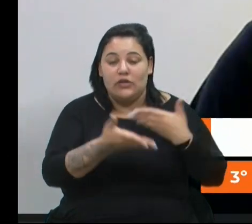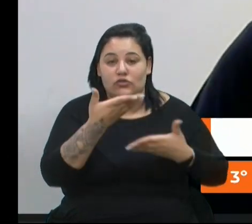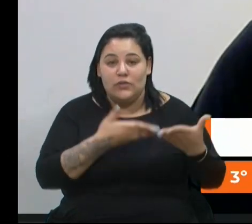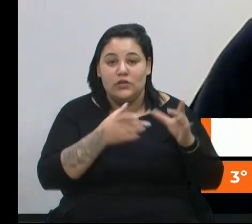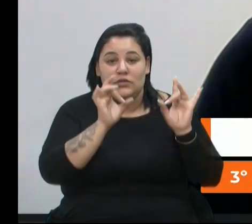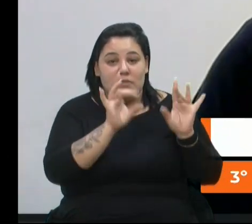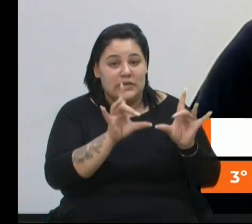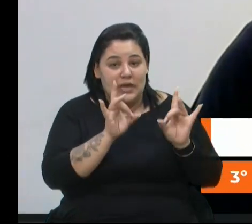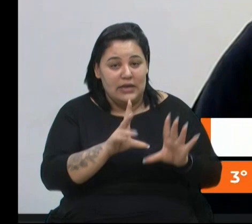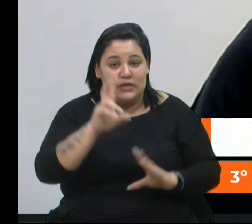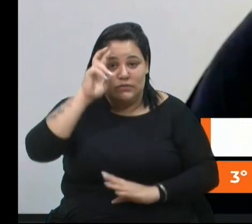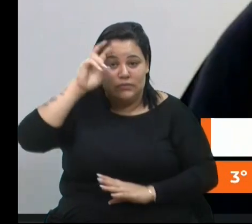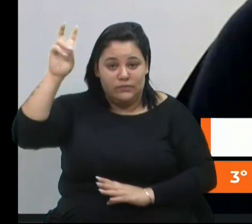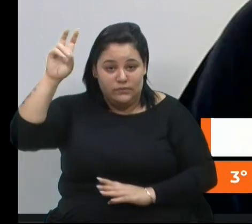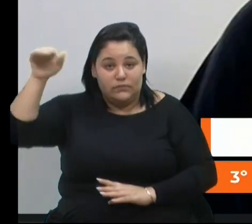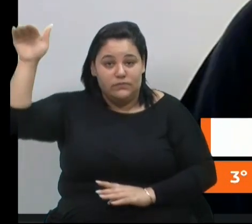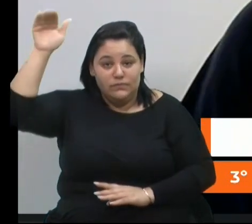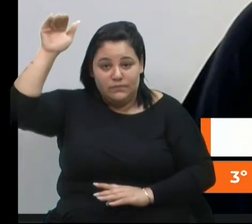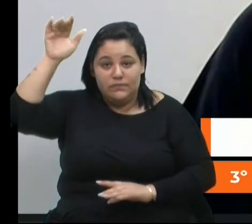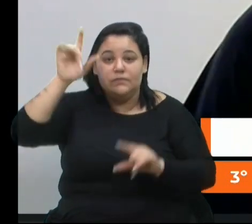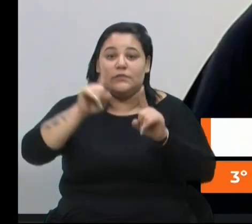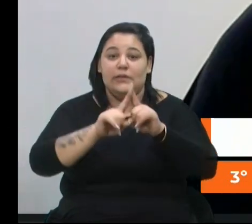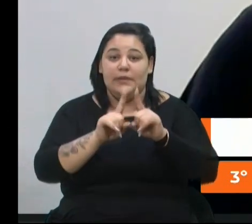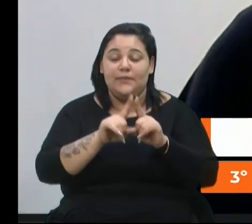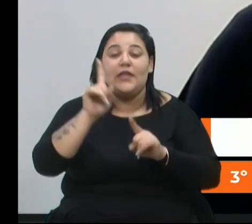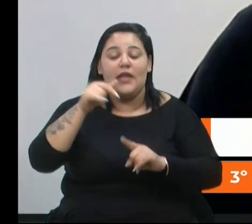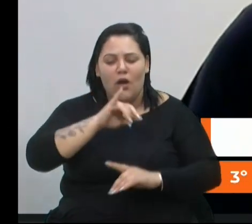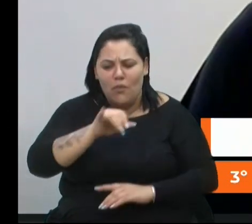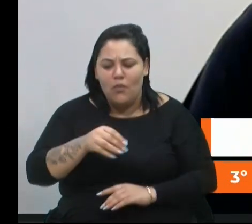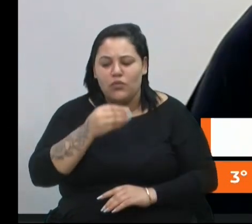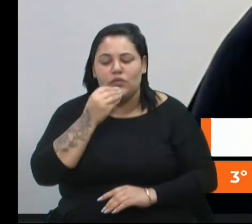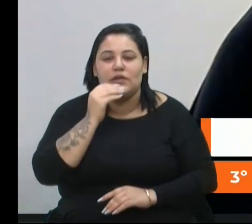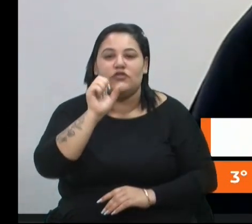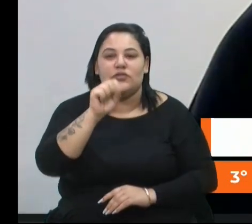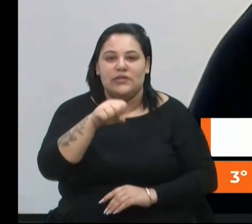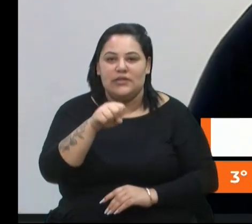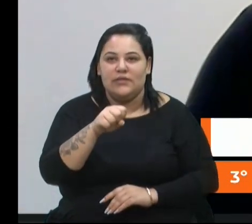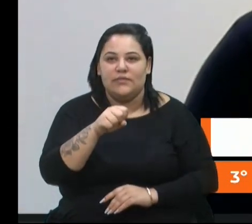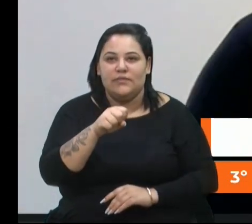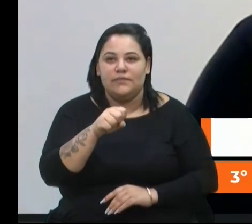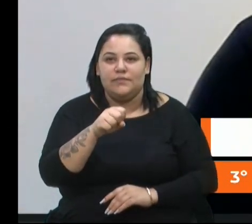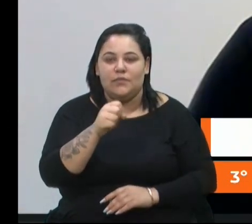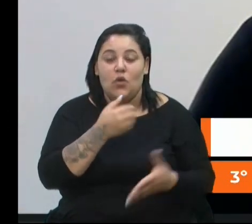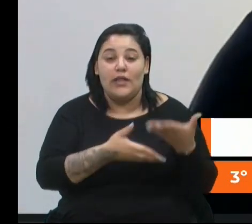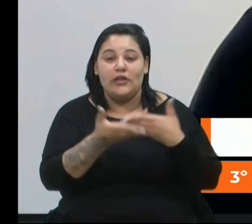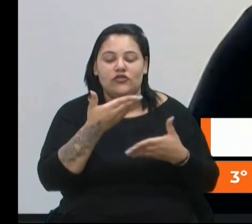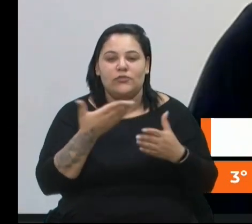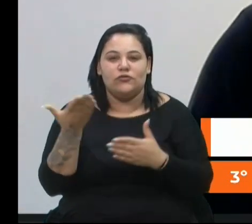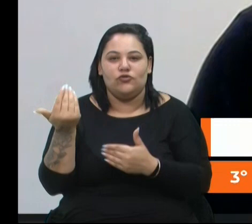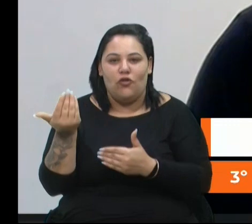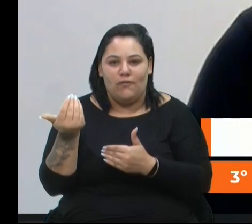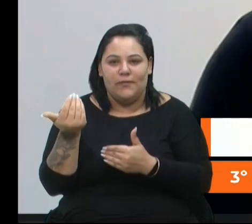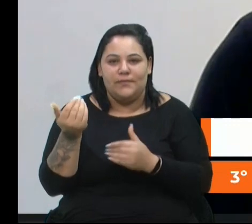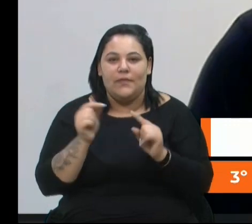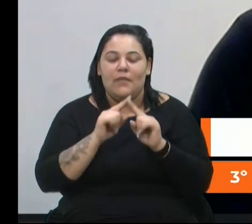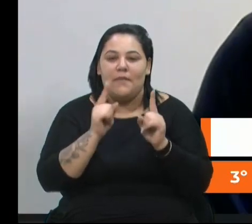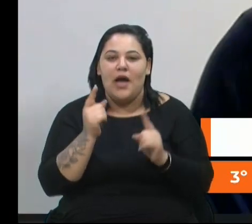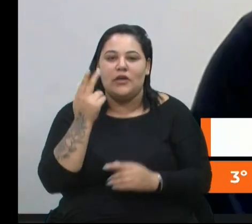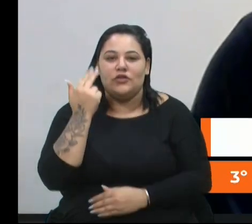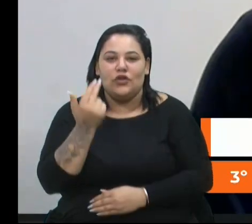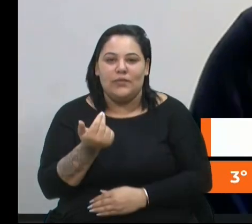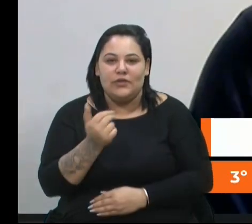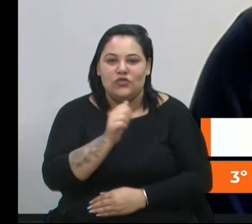educacional especializado, e é uma possibilidade para o atendimento desse jovem. Só que normalmente